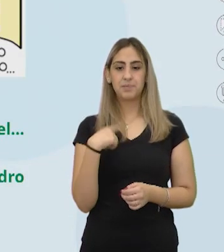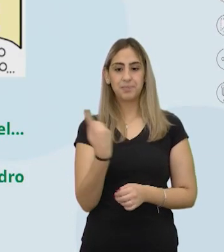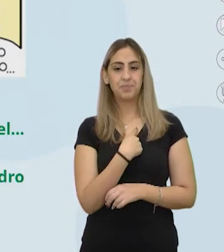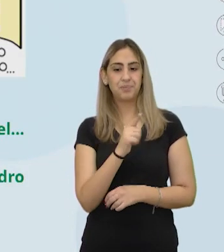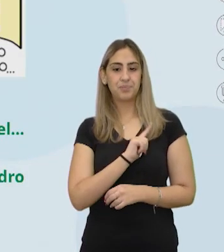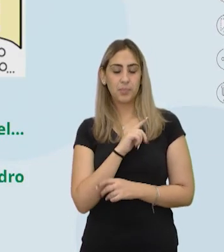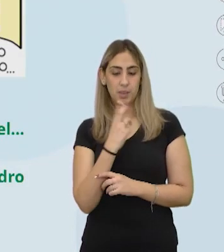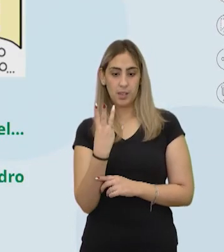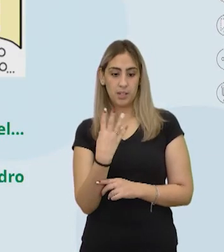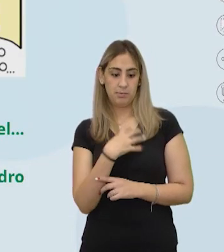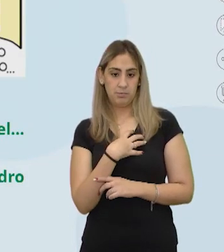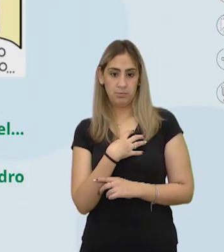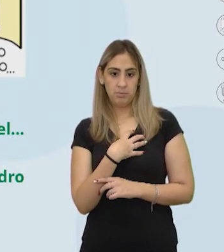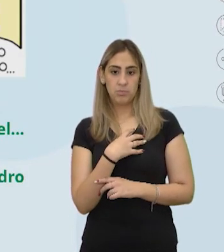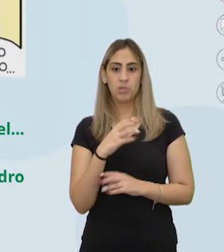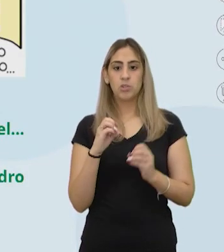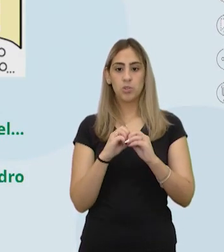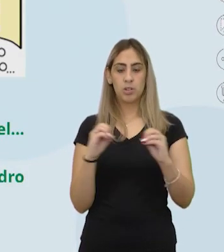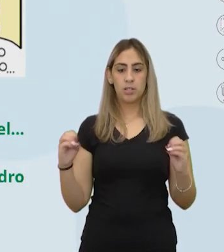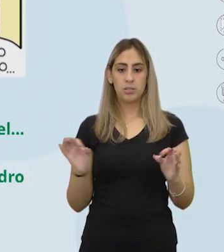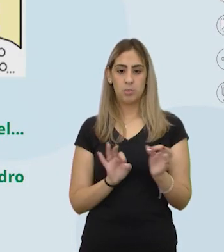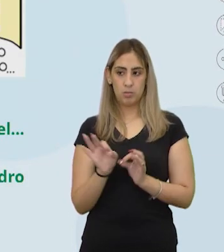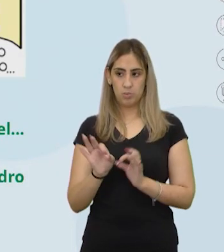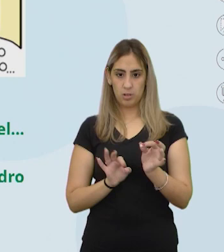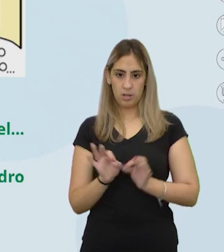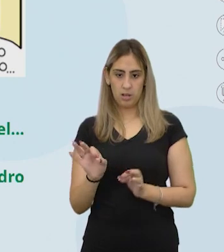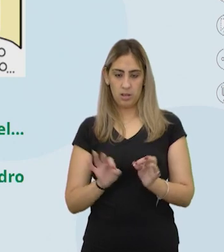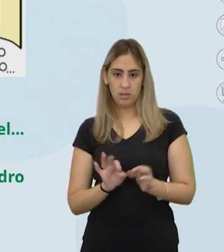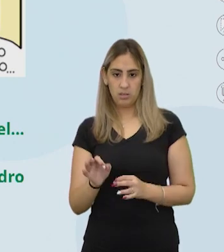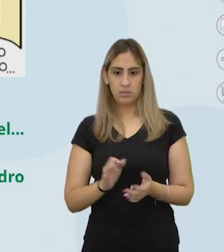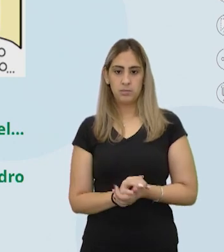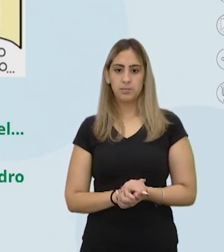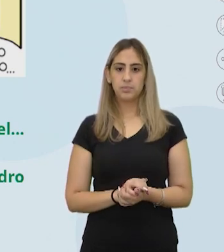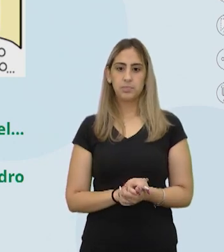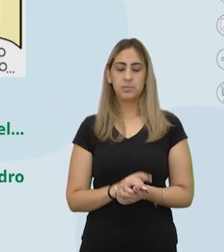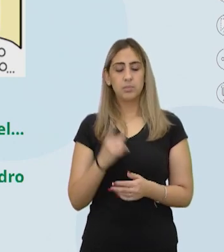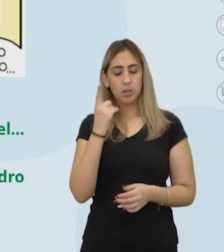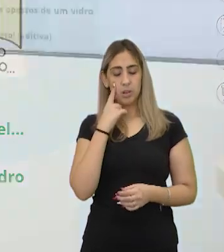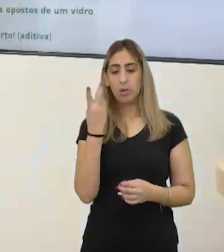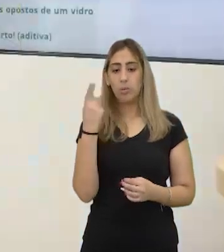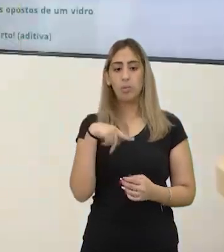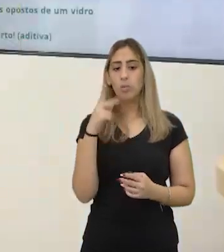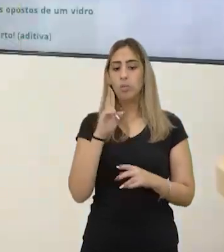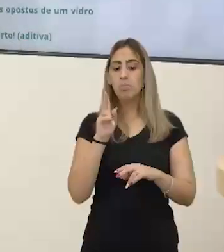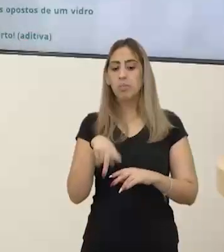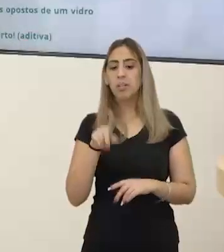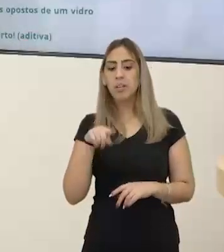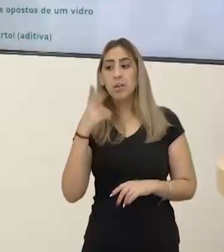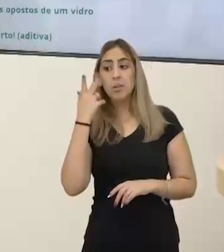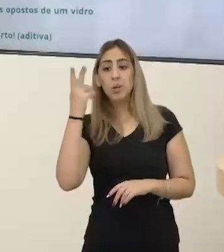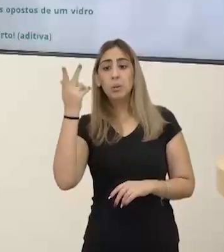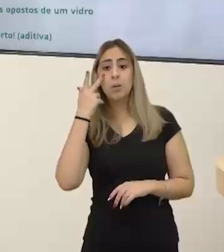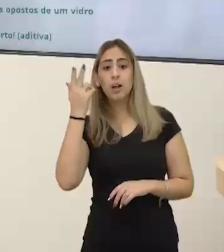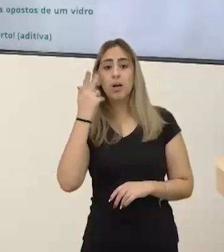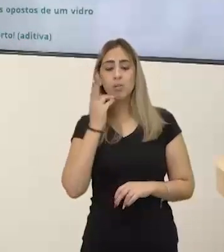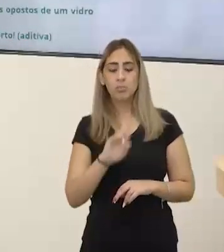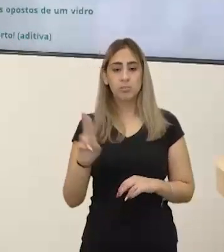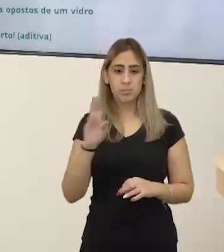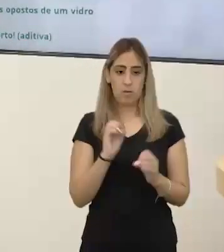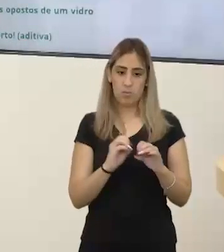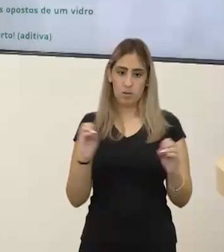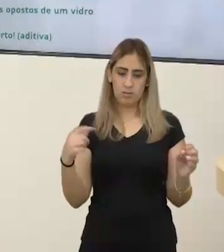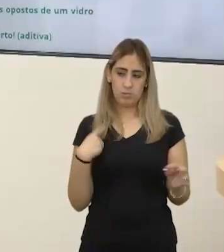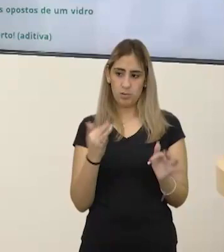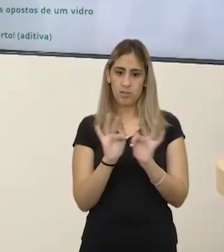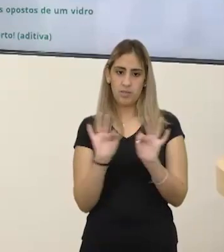3 casos de orações coordenadas sindéticas aqui. Olha como é comum a gente usar esse tipo de oração nas nossas escritas,